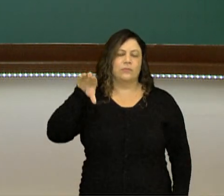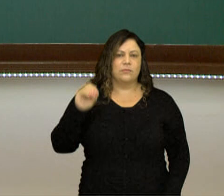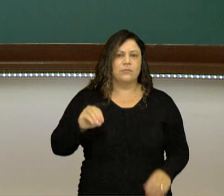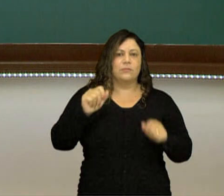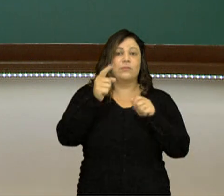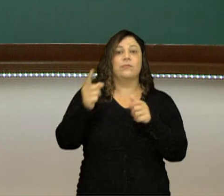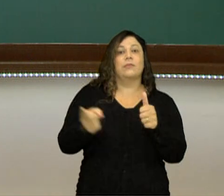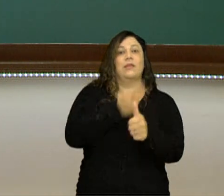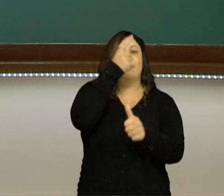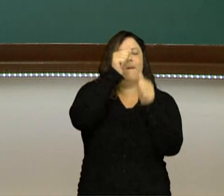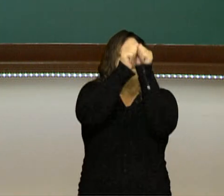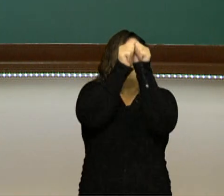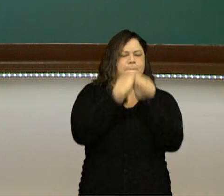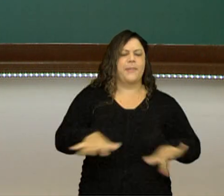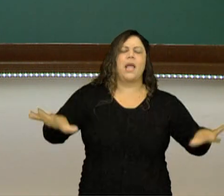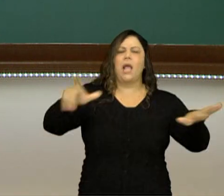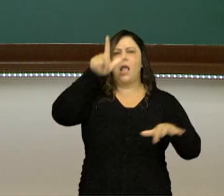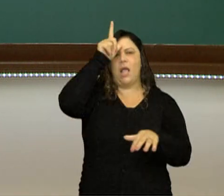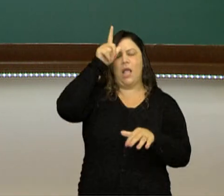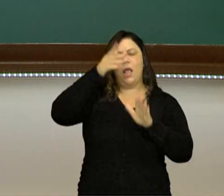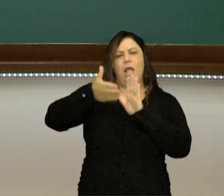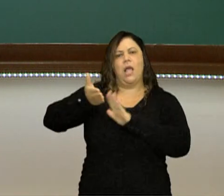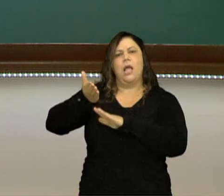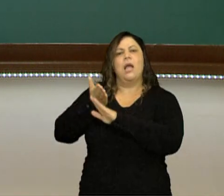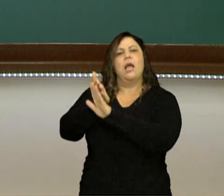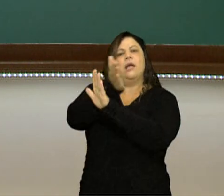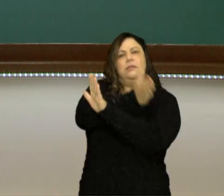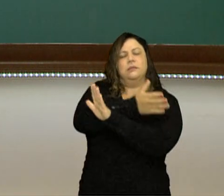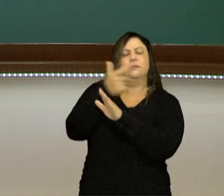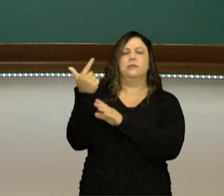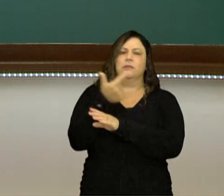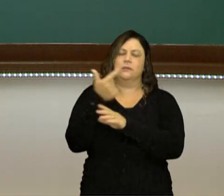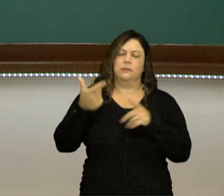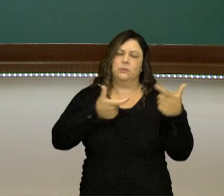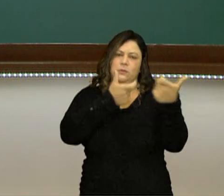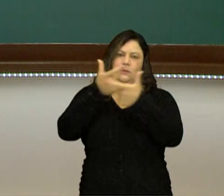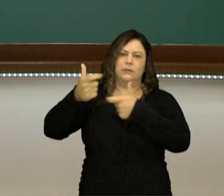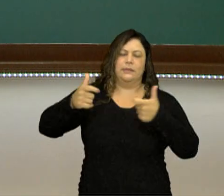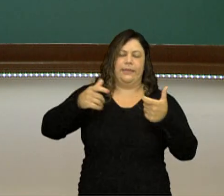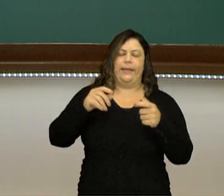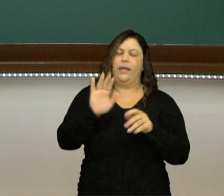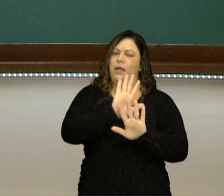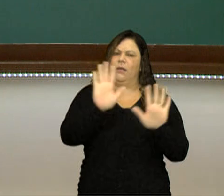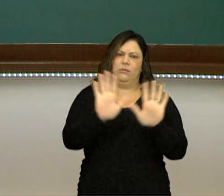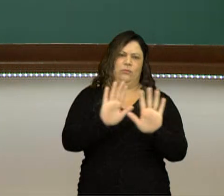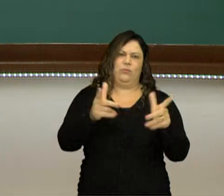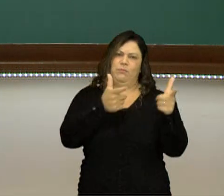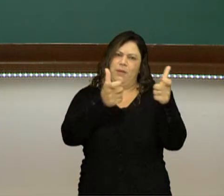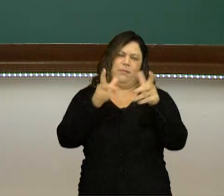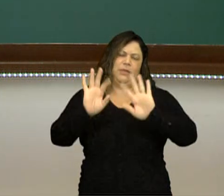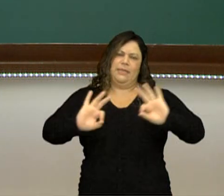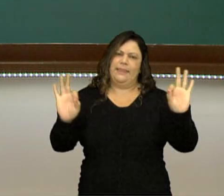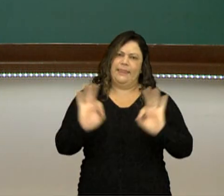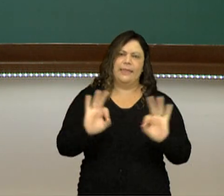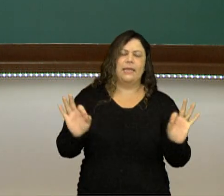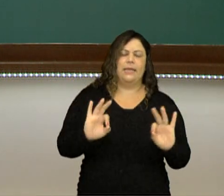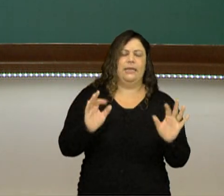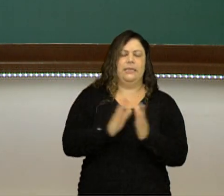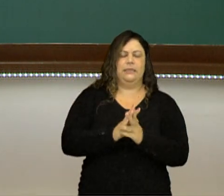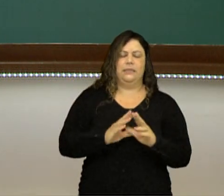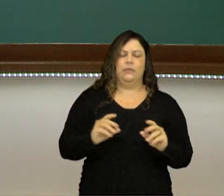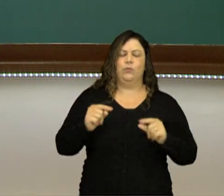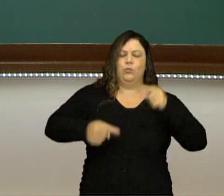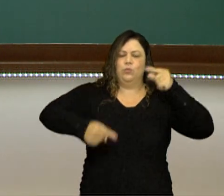Alemanha, antes ainda da Segunda Guerra Mundial, e ela foi pacífica, não foi dado um tiro. Foi uma expansão através da